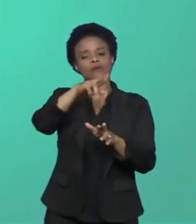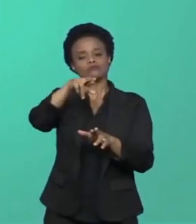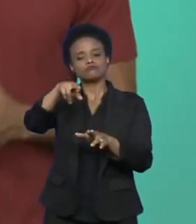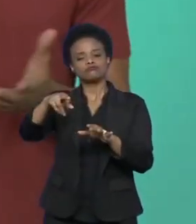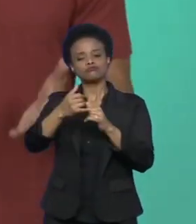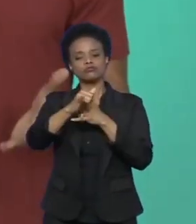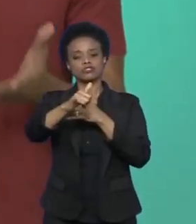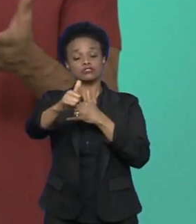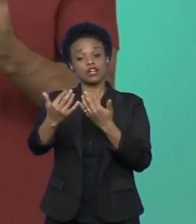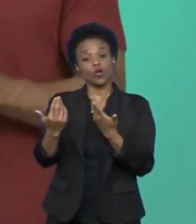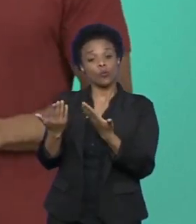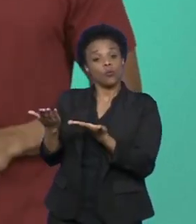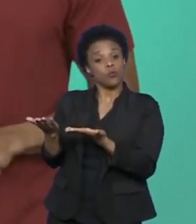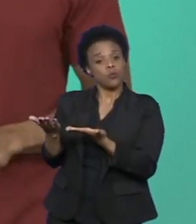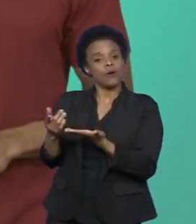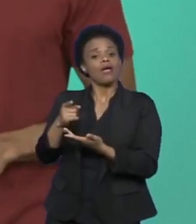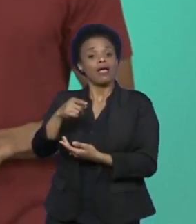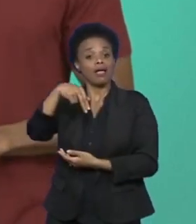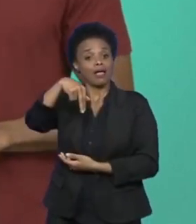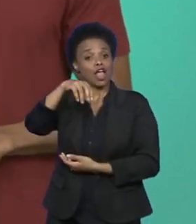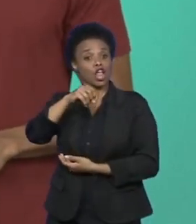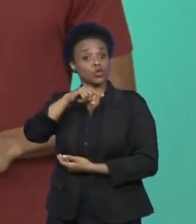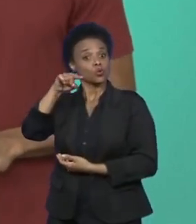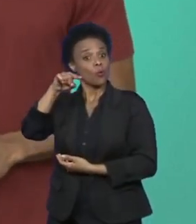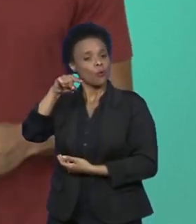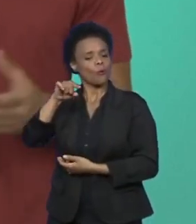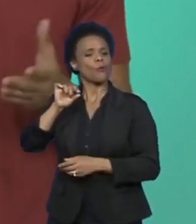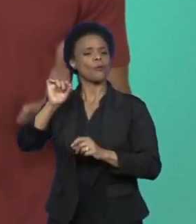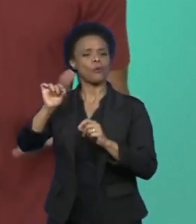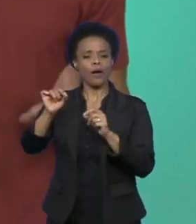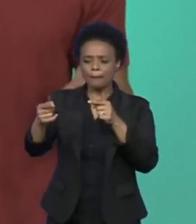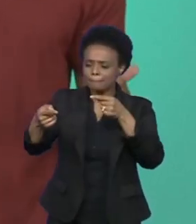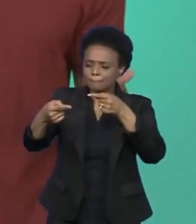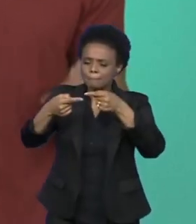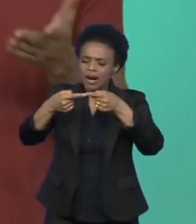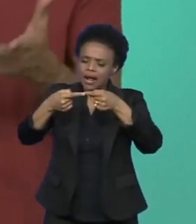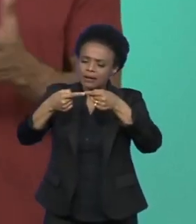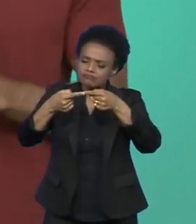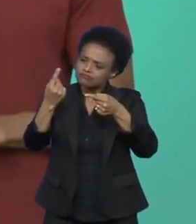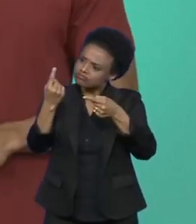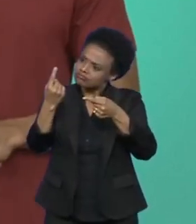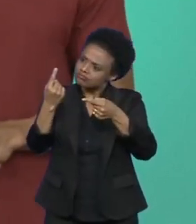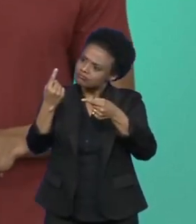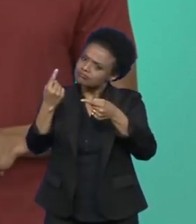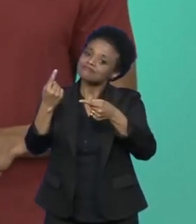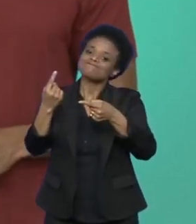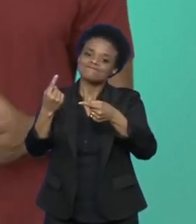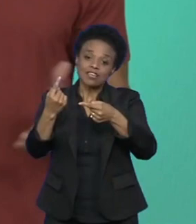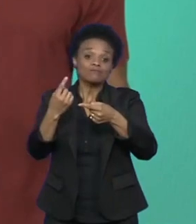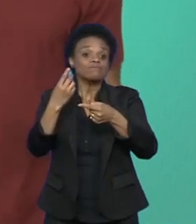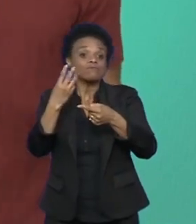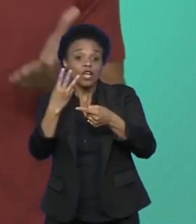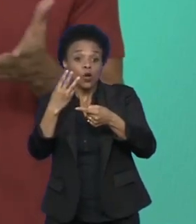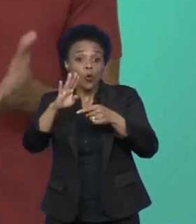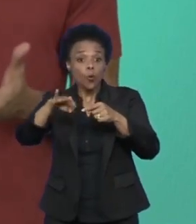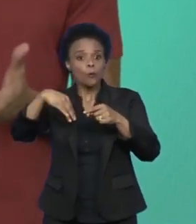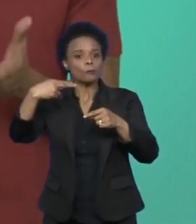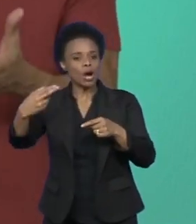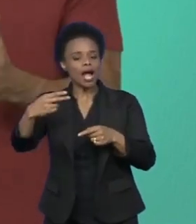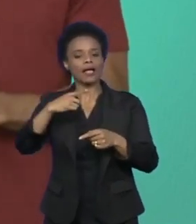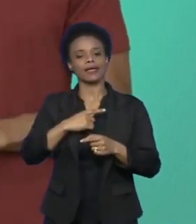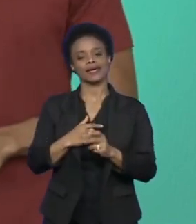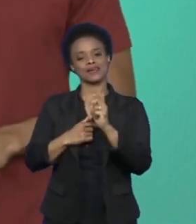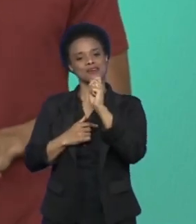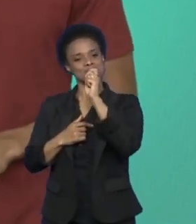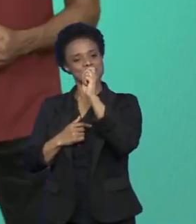como esse. Um exemplo é o nó, um ponto no circuito ligado diretamente a 3 ou mais elementos dele. É o caso dos pontos B